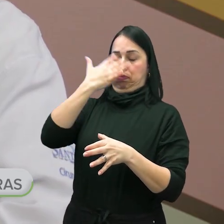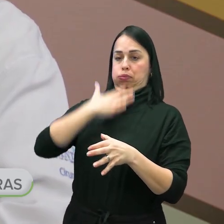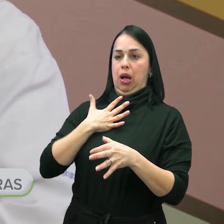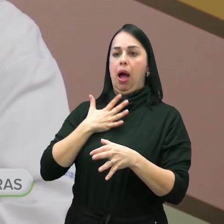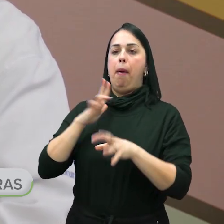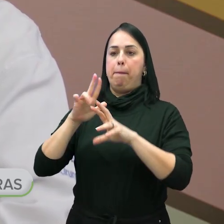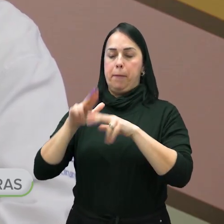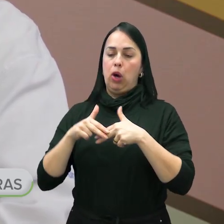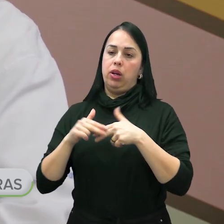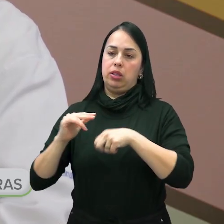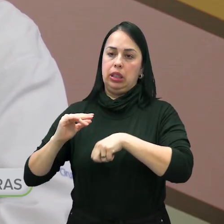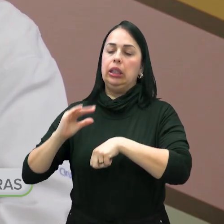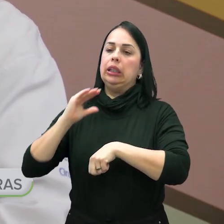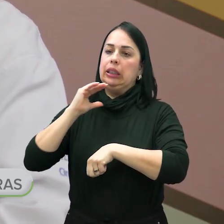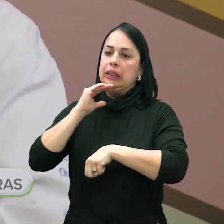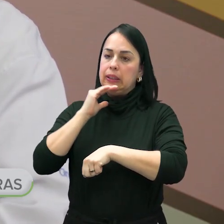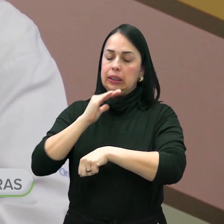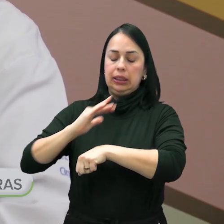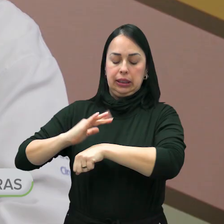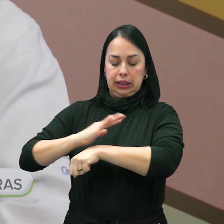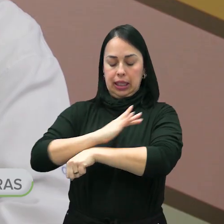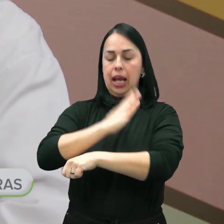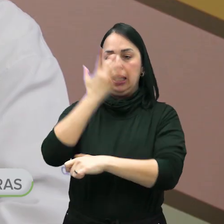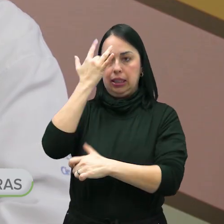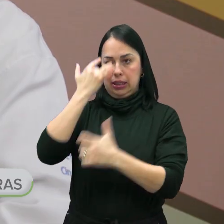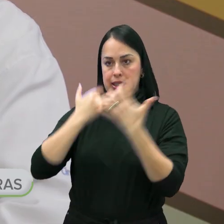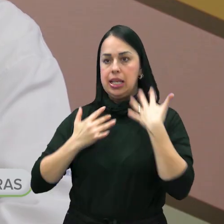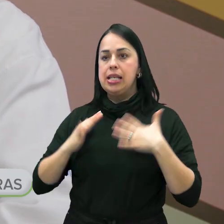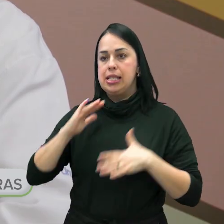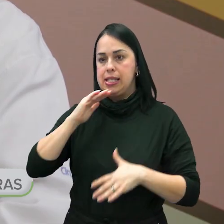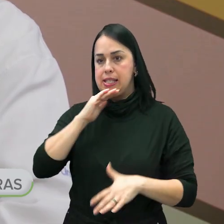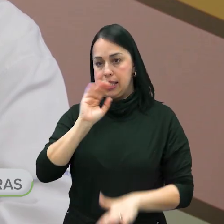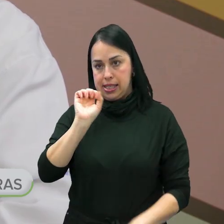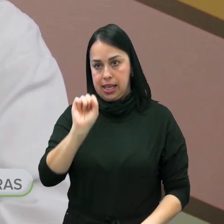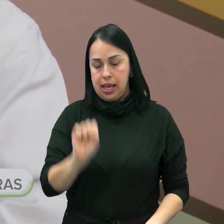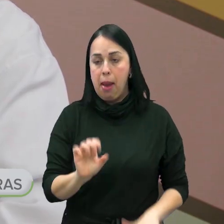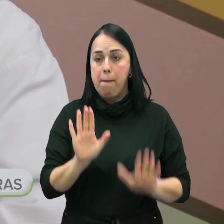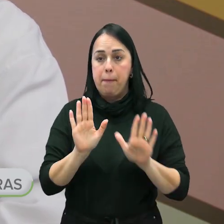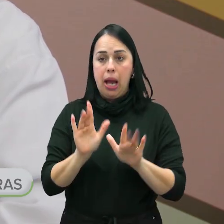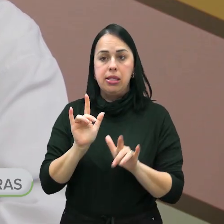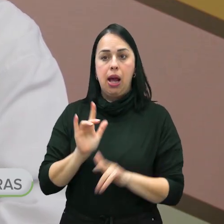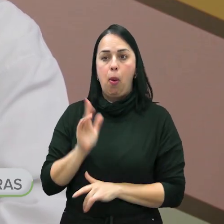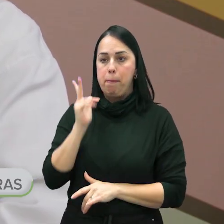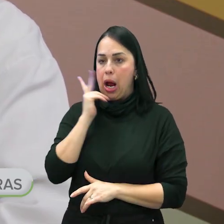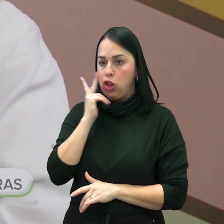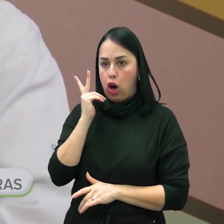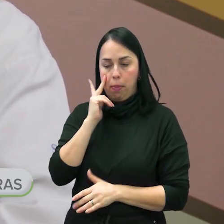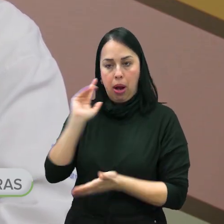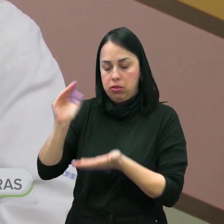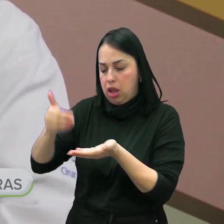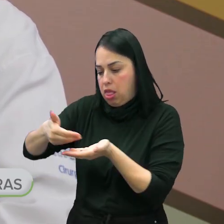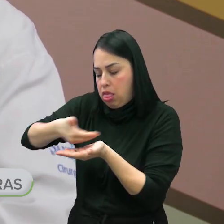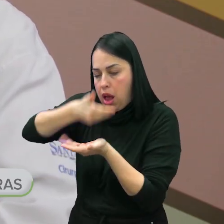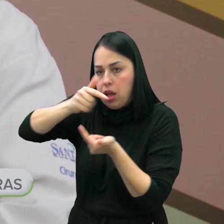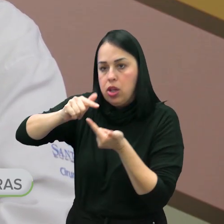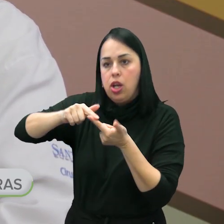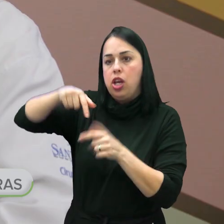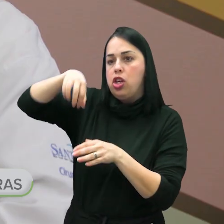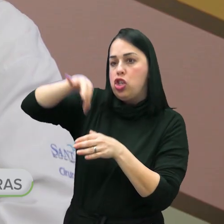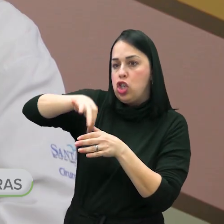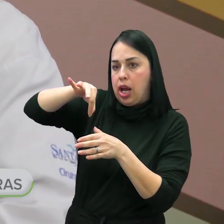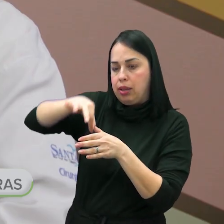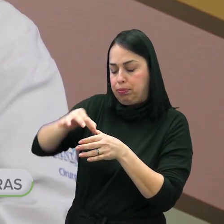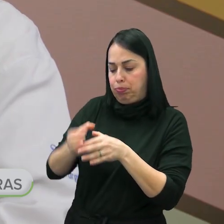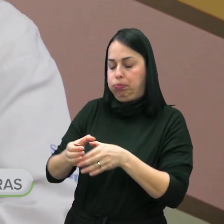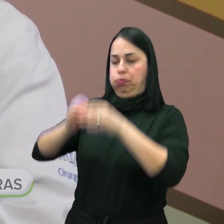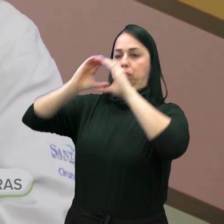pessoas. Então aumenta esse tipo de acidente, sim. Mas o mais frequente é relacionado a sopas, chás também que o